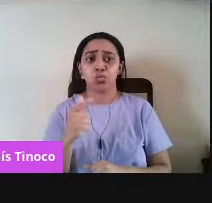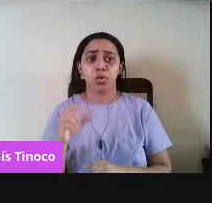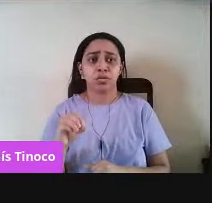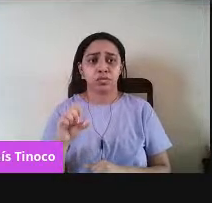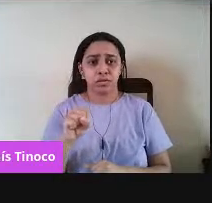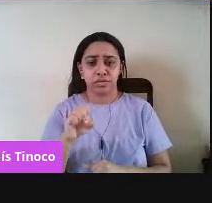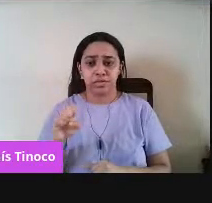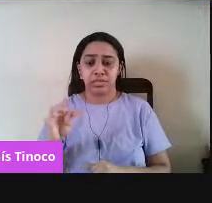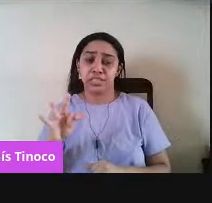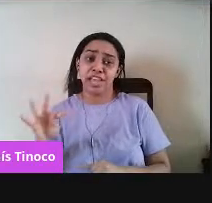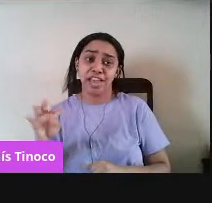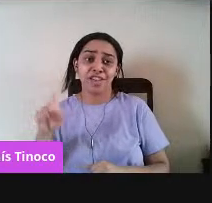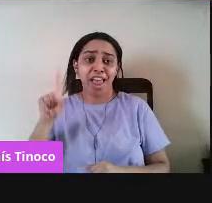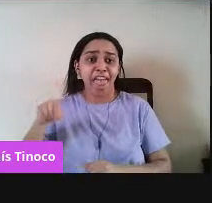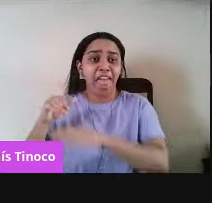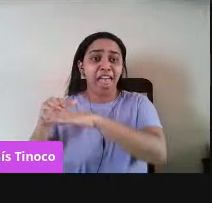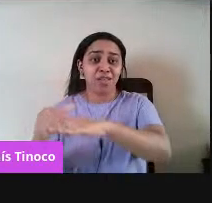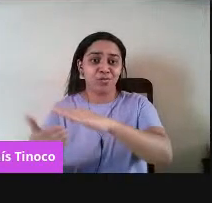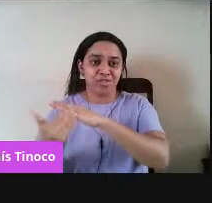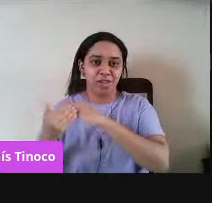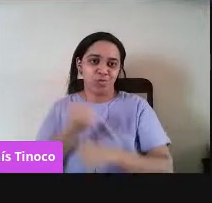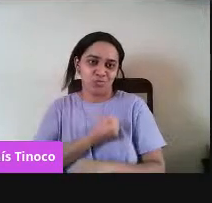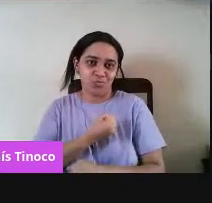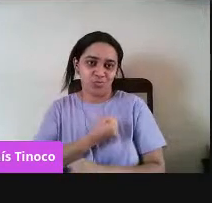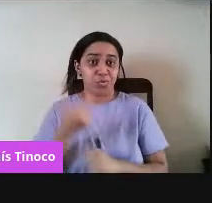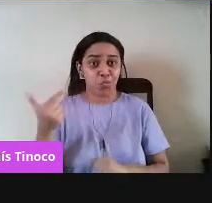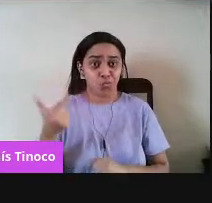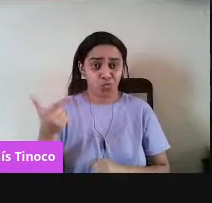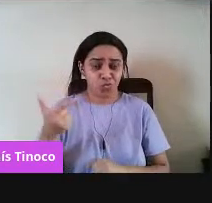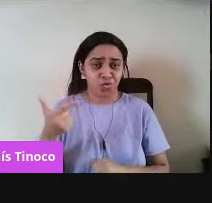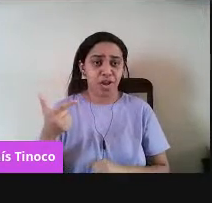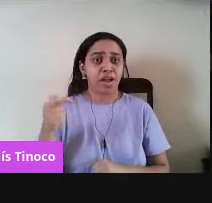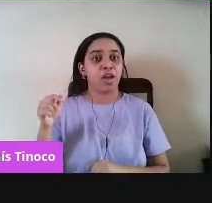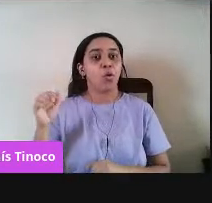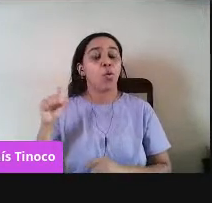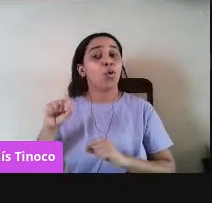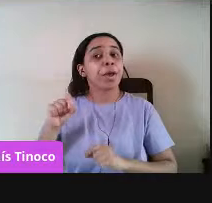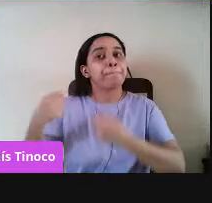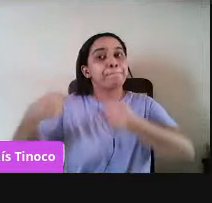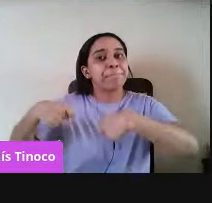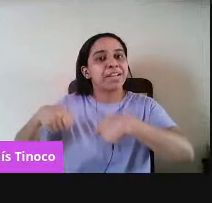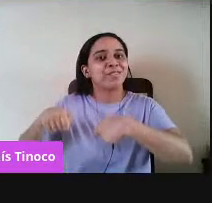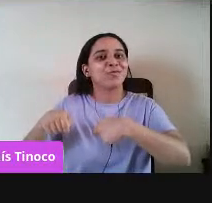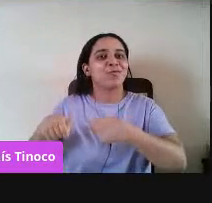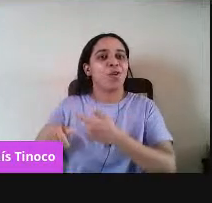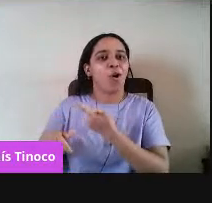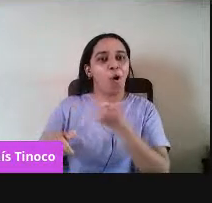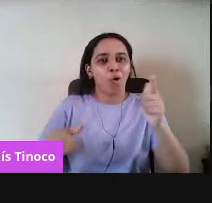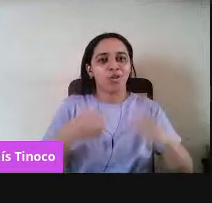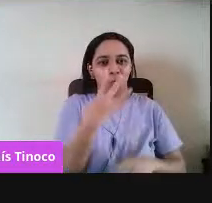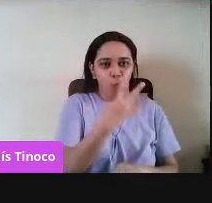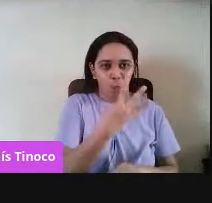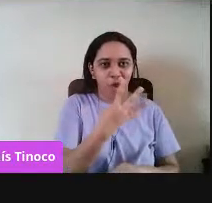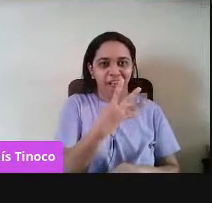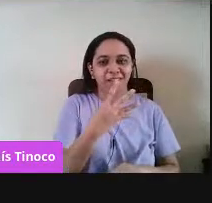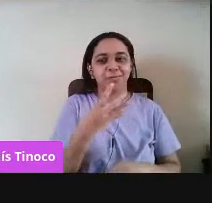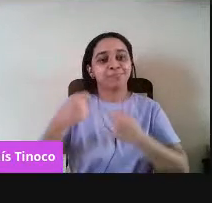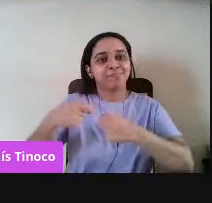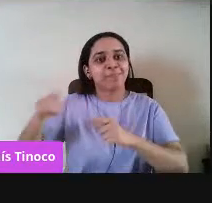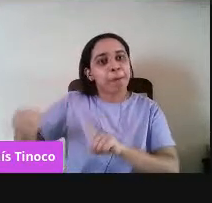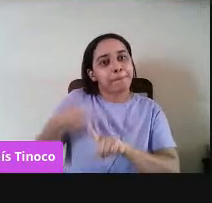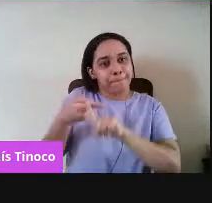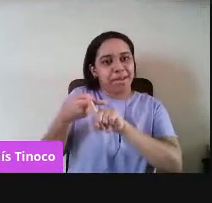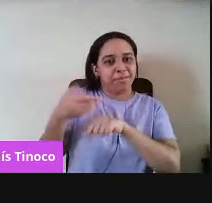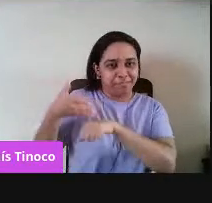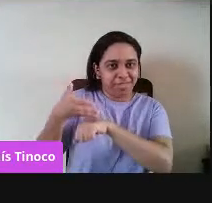enunciador segundo, que foi convocado pelo conjunto de locutores enunciadores primeiros.